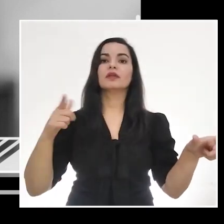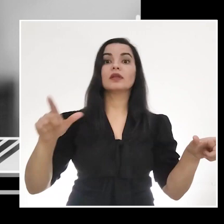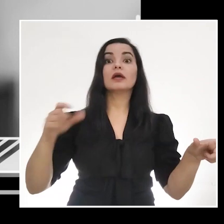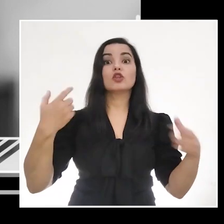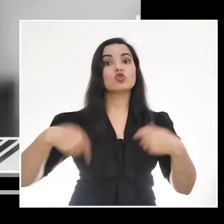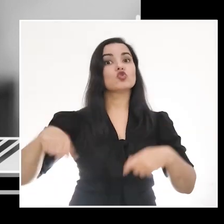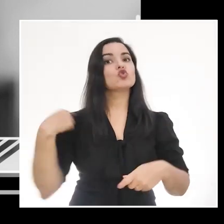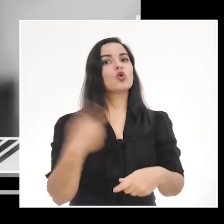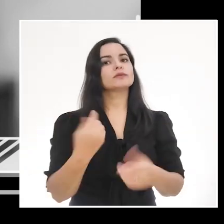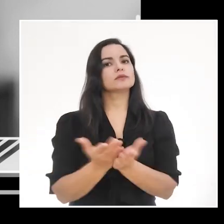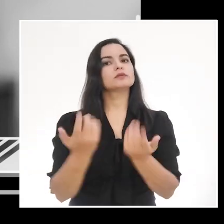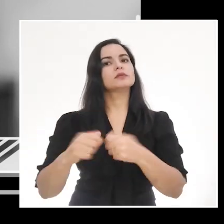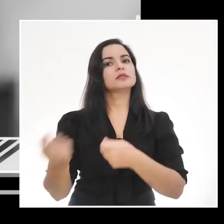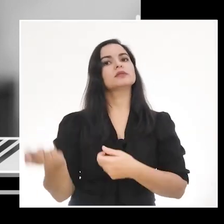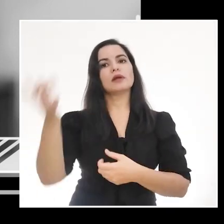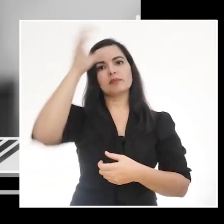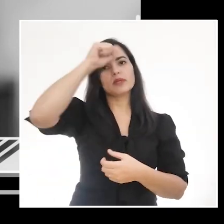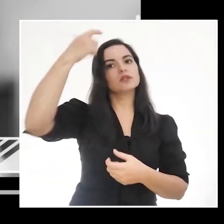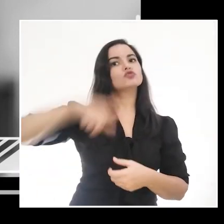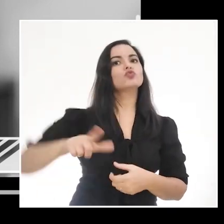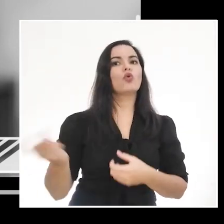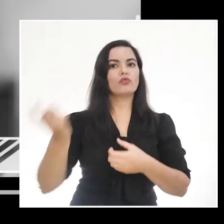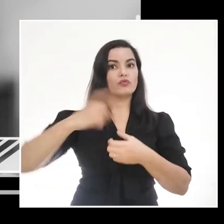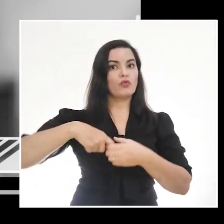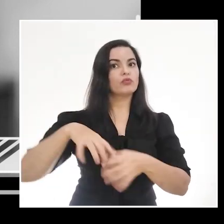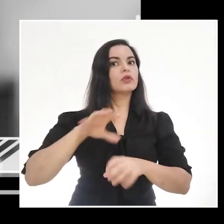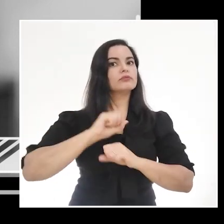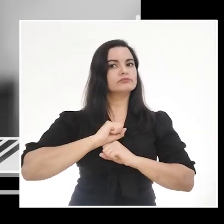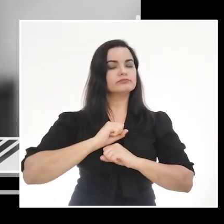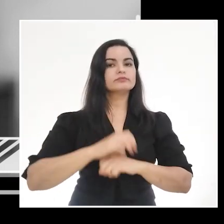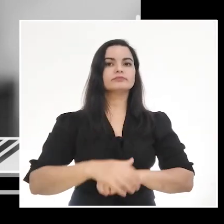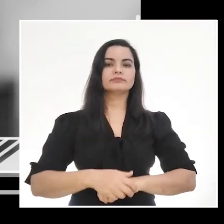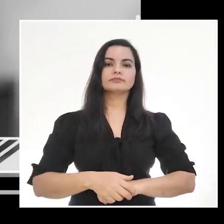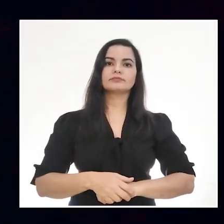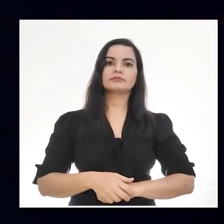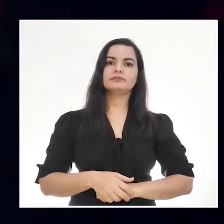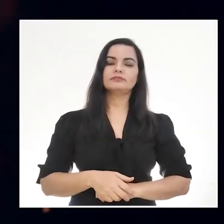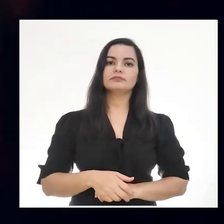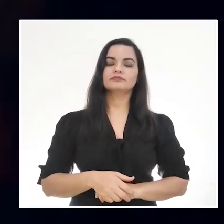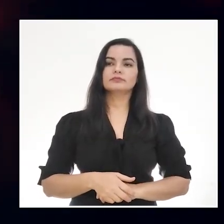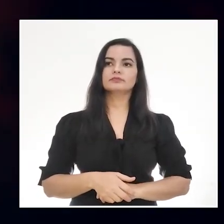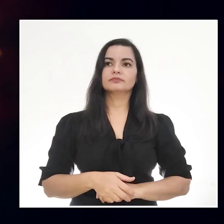igreja precisamos resgatar e, se necessário, reaprender.